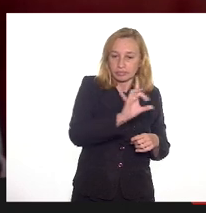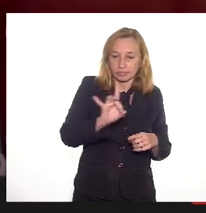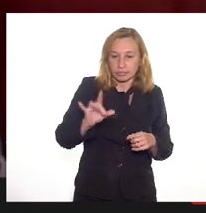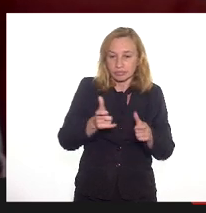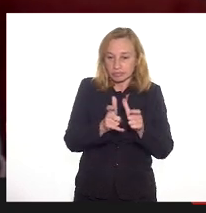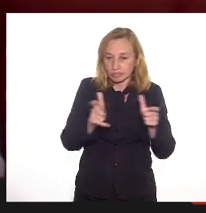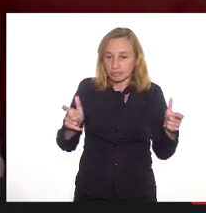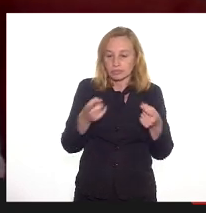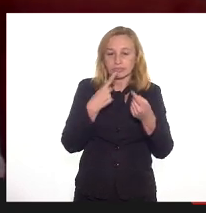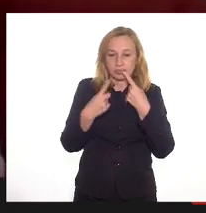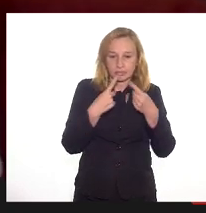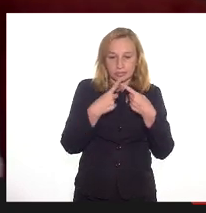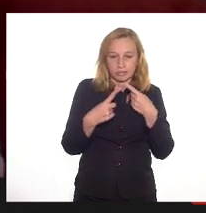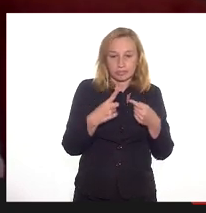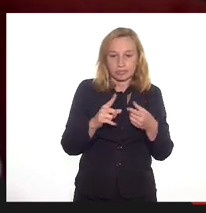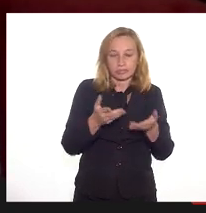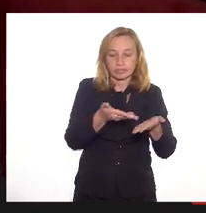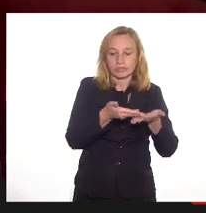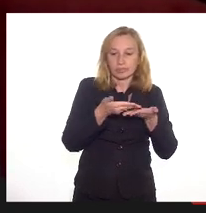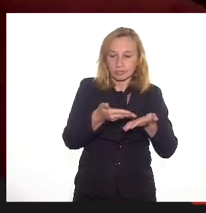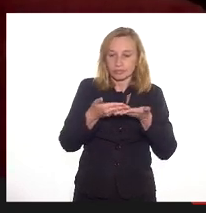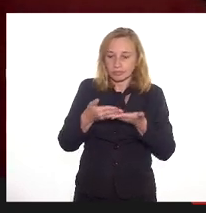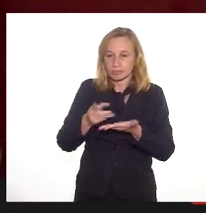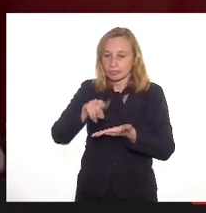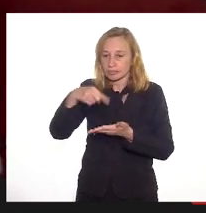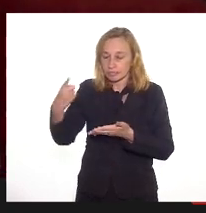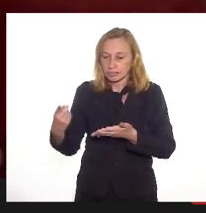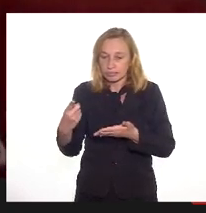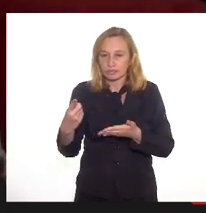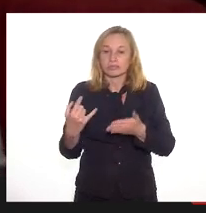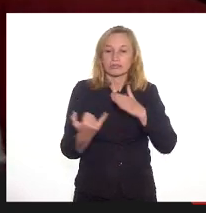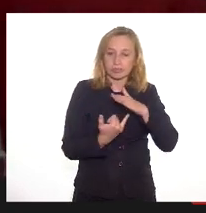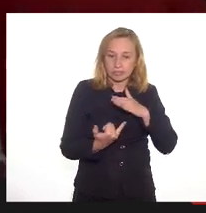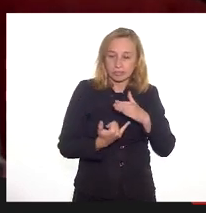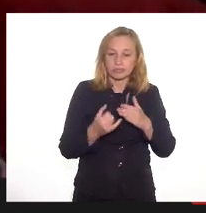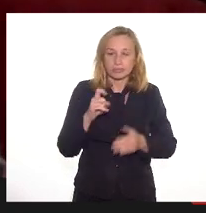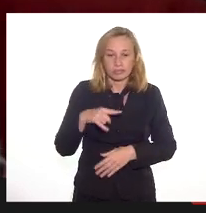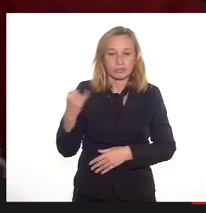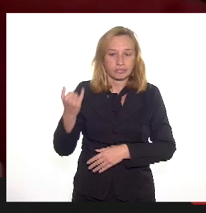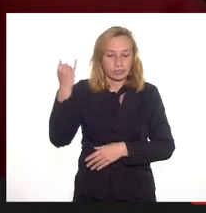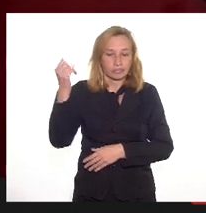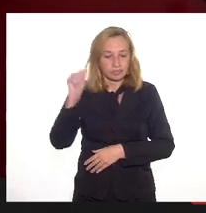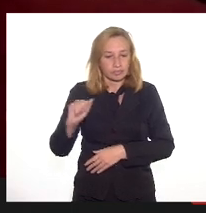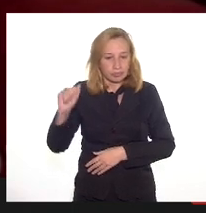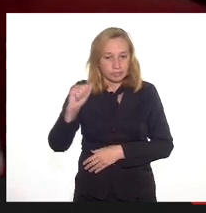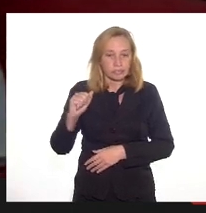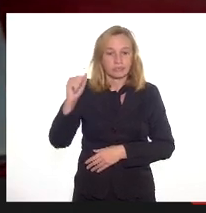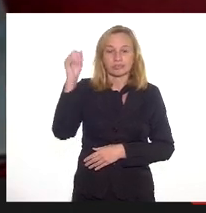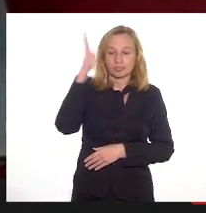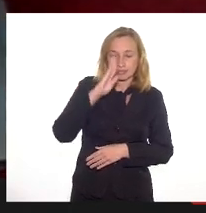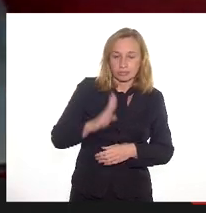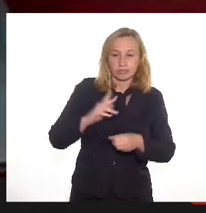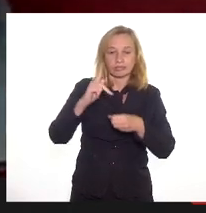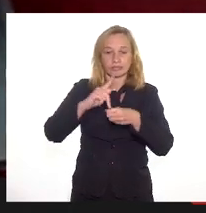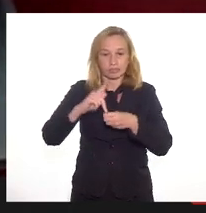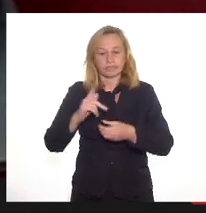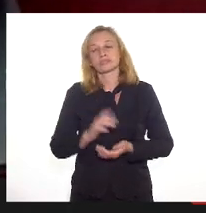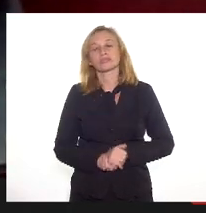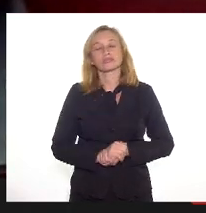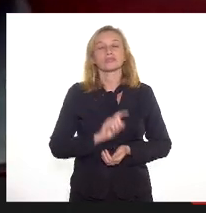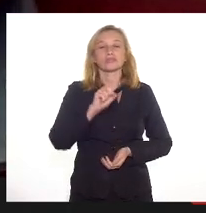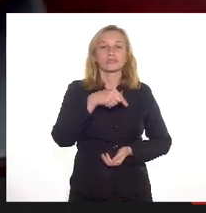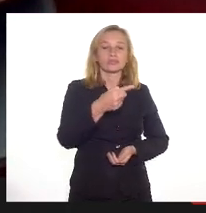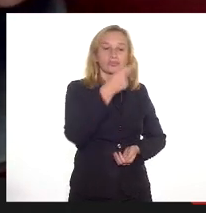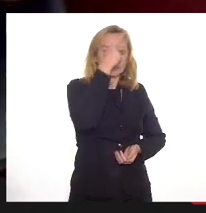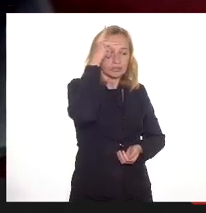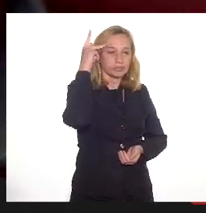que é importante convidar outras entidades que sejam interessantes, com a Associação dos Engenheiros da Petrobras, enfim, outras pessoas